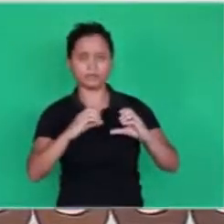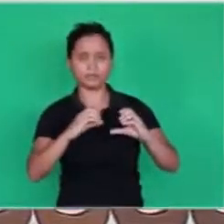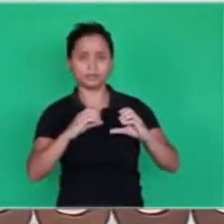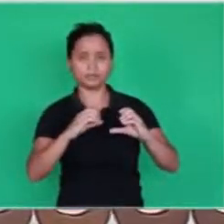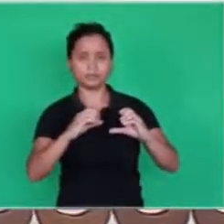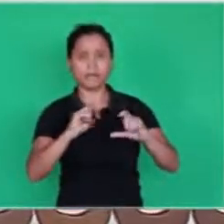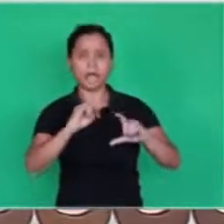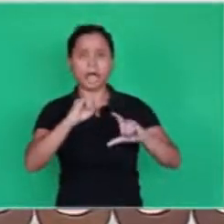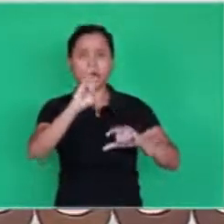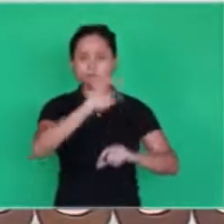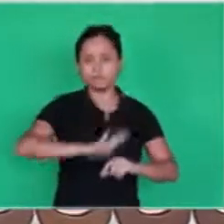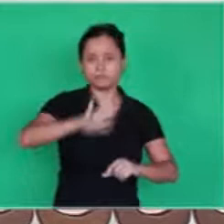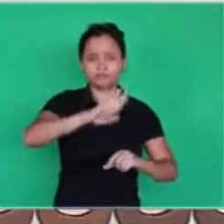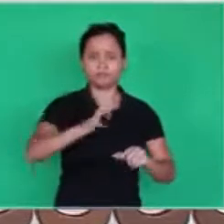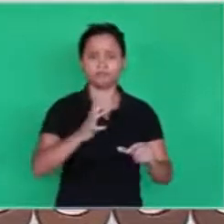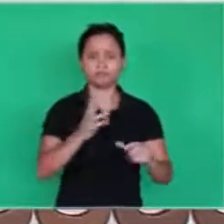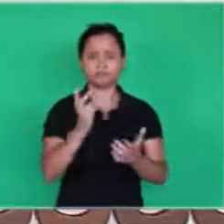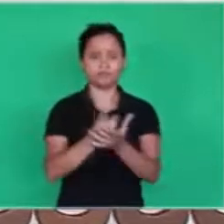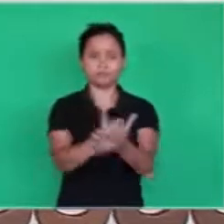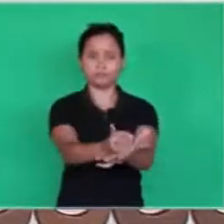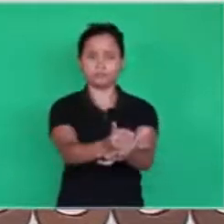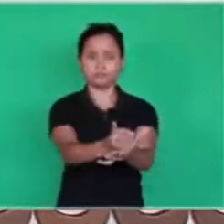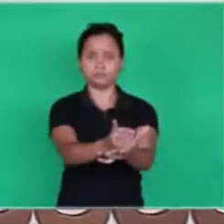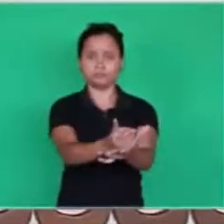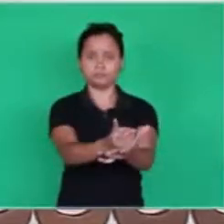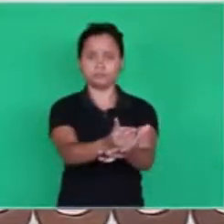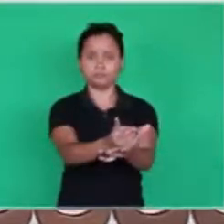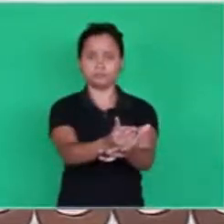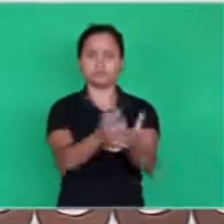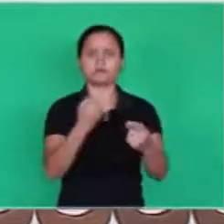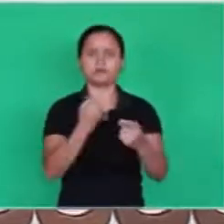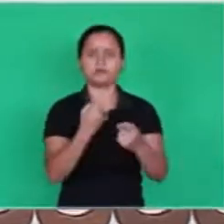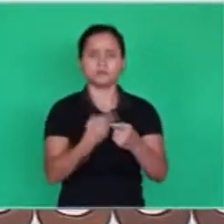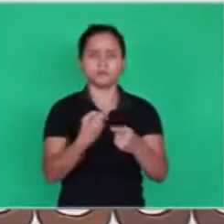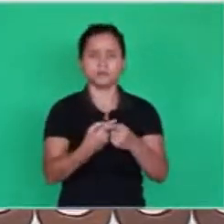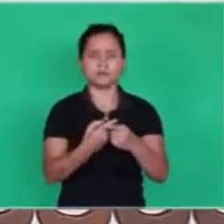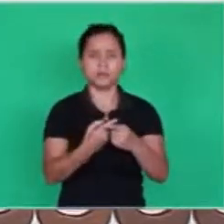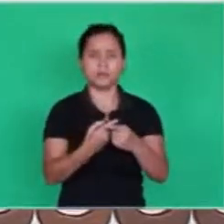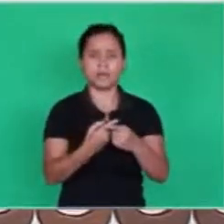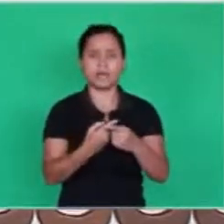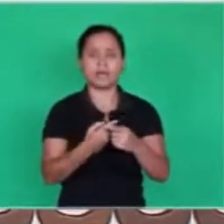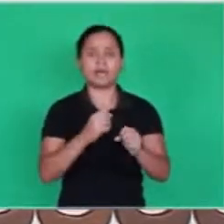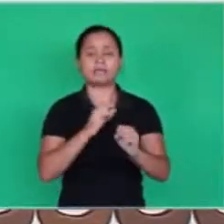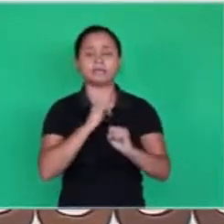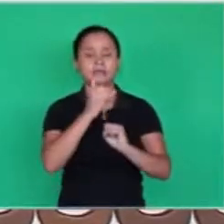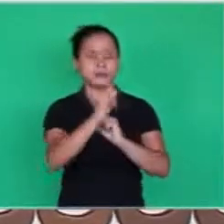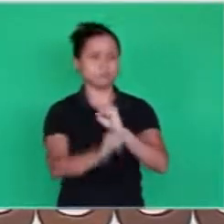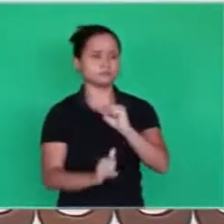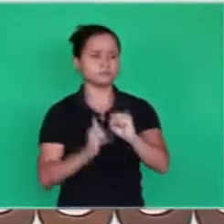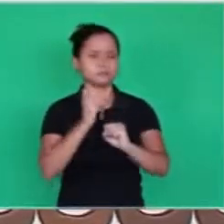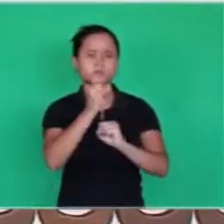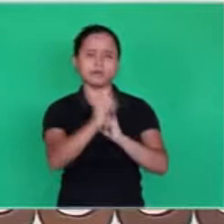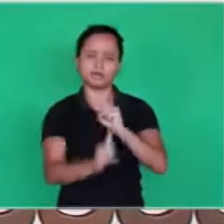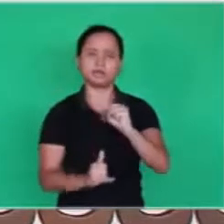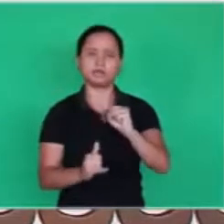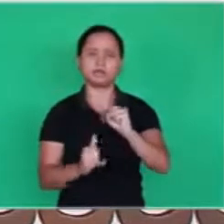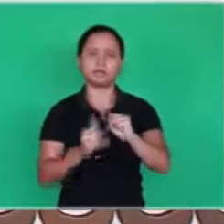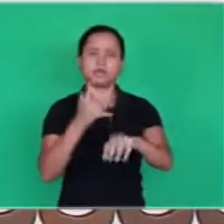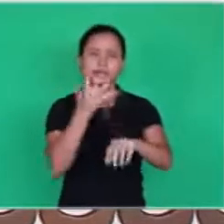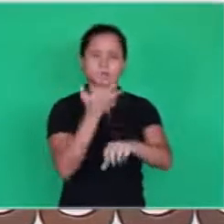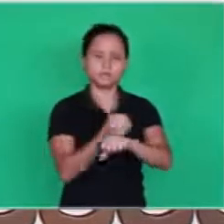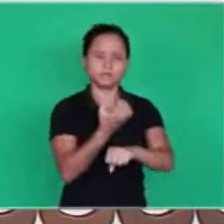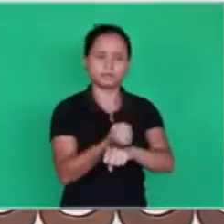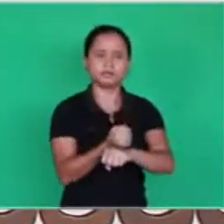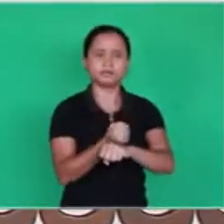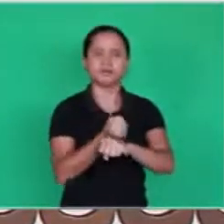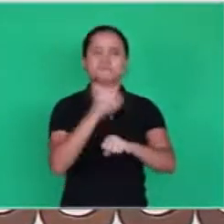quê? Porque ela tem átomos. Ela tem aqui dentro, essa matéria é composta de átomos. Átomos,